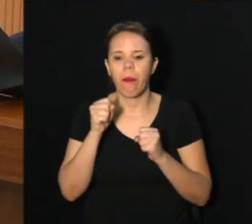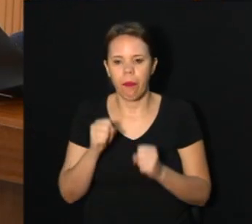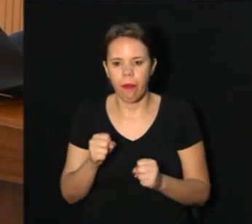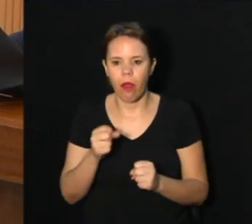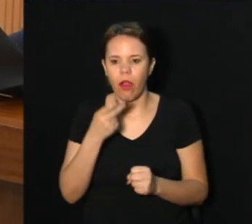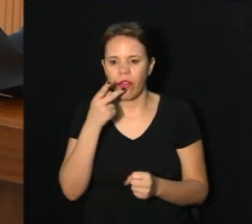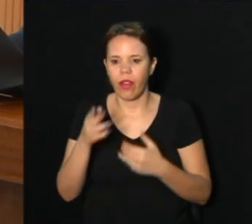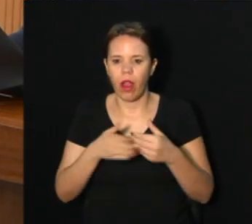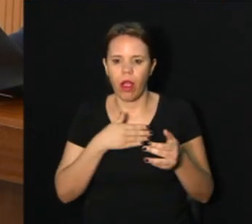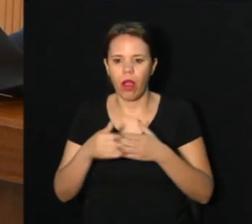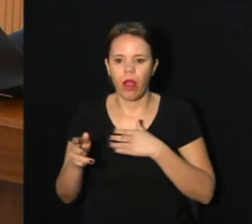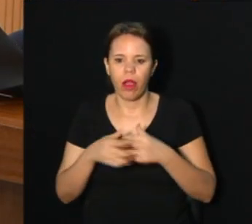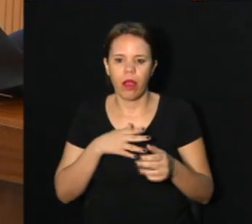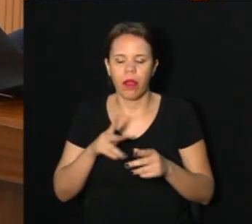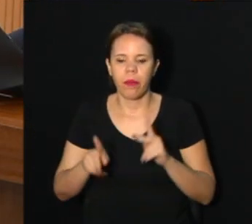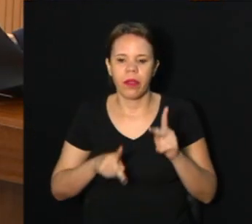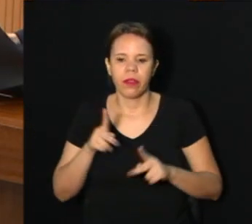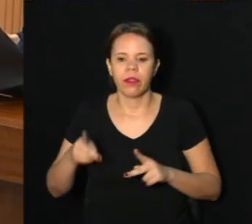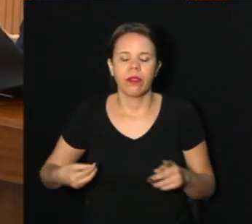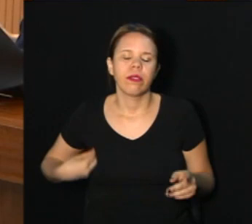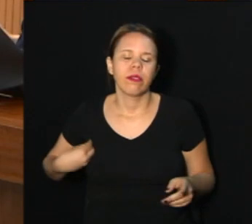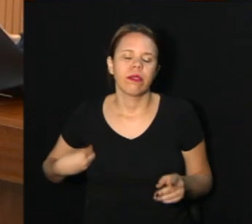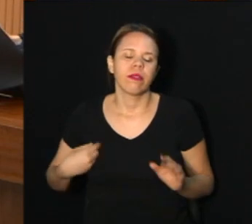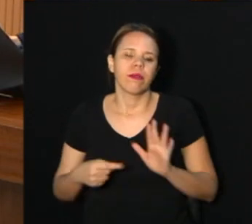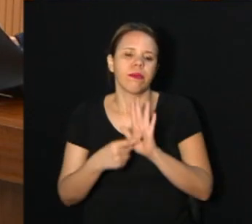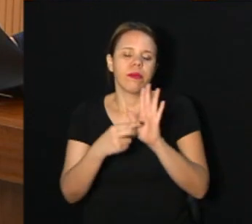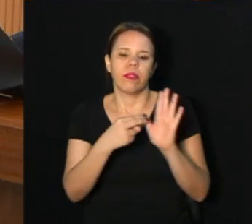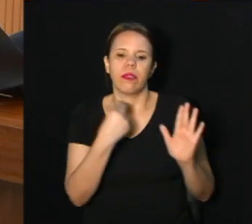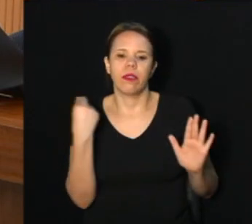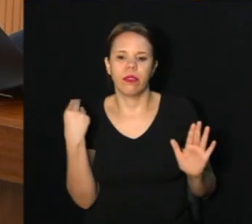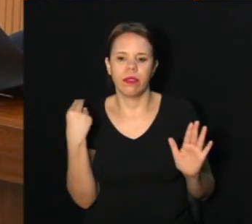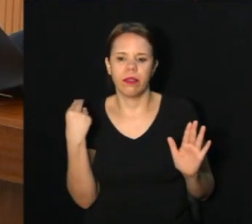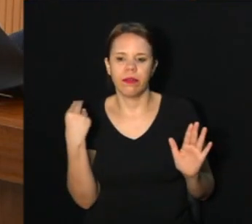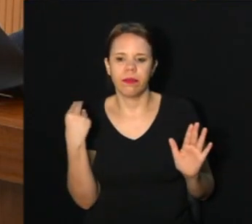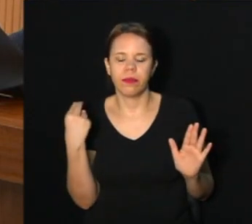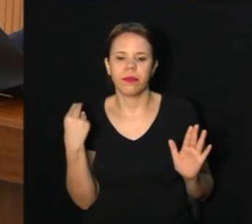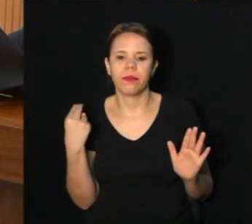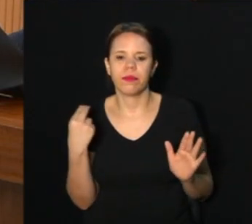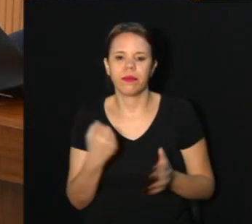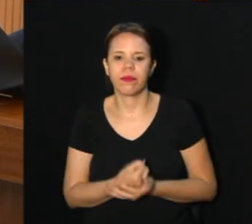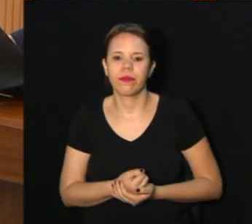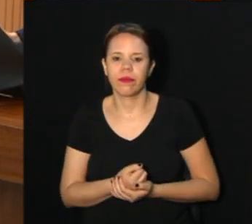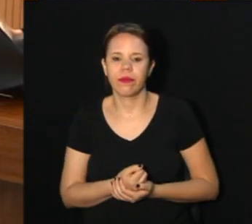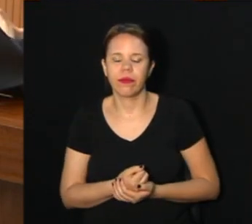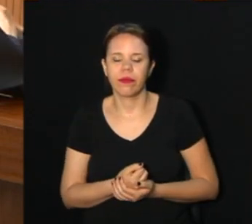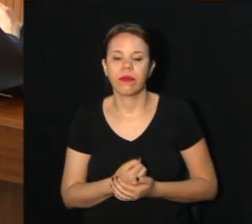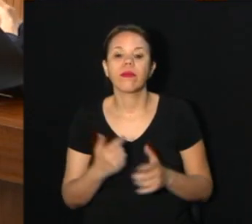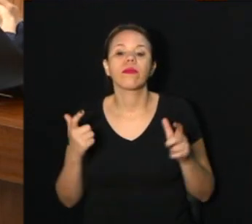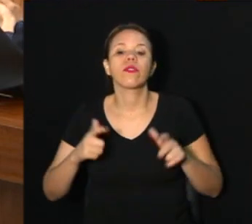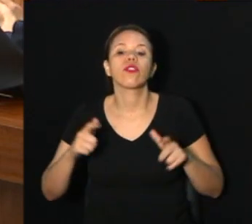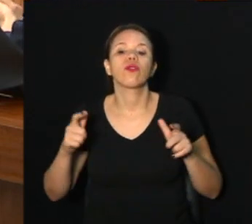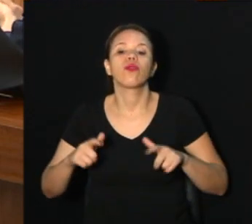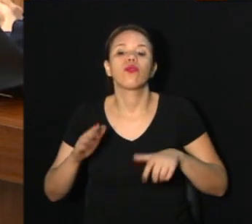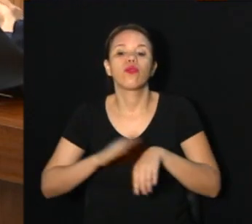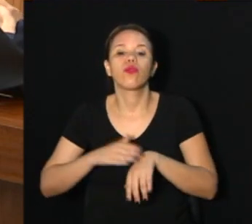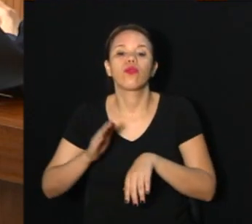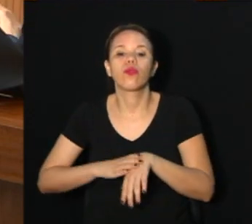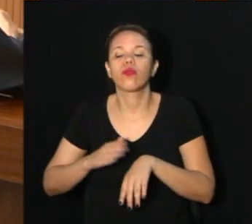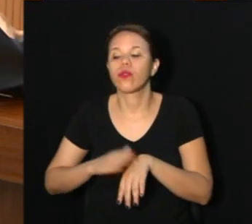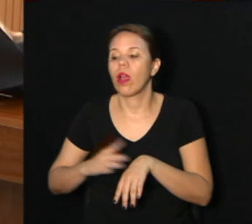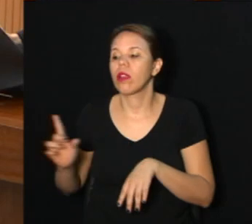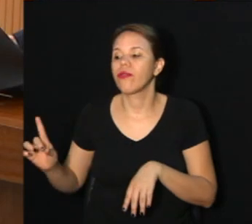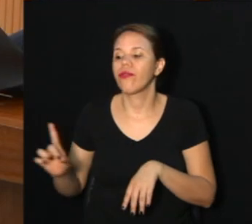Qualquer um que esteja presente, evidentemente, se apresenta com o nome, a entidade que representa, e pode